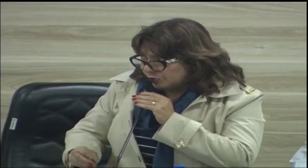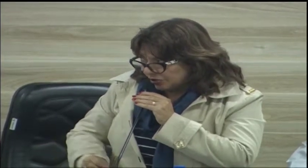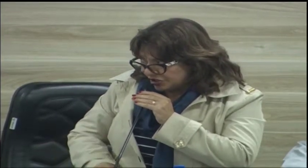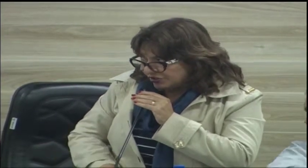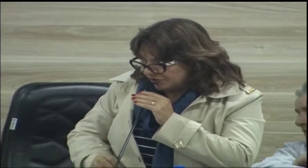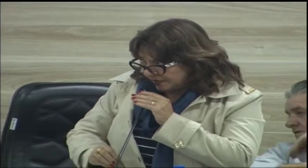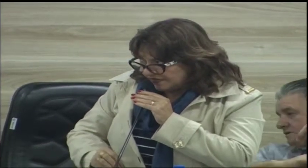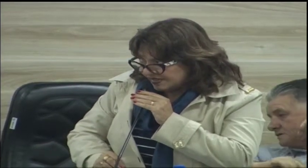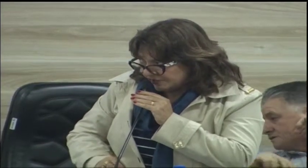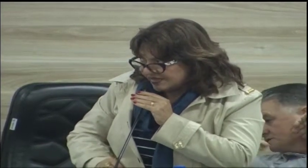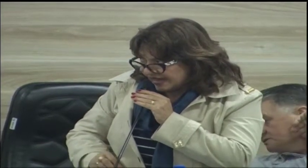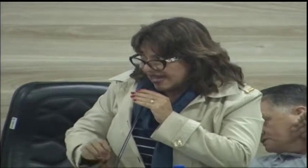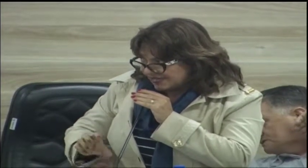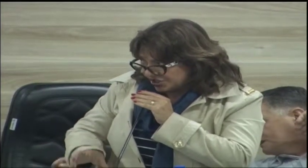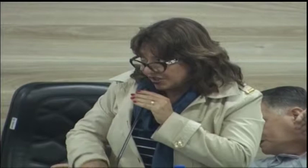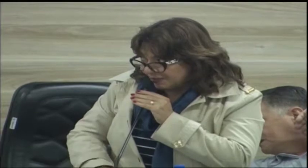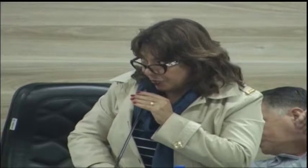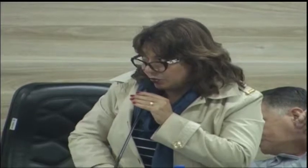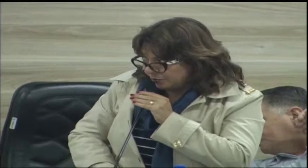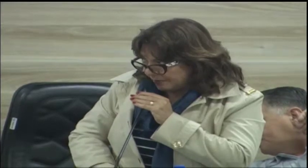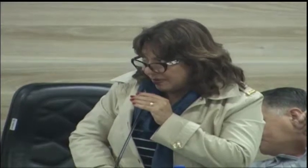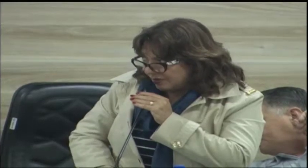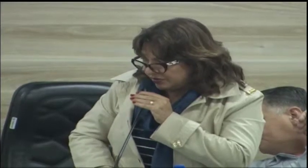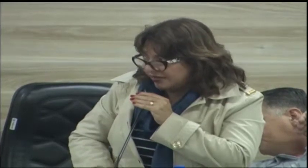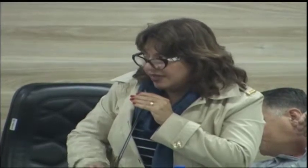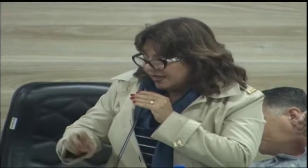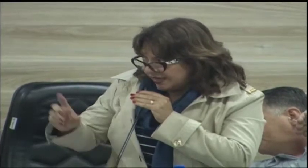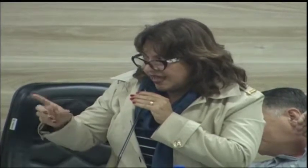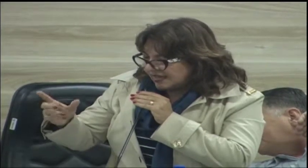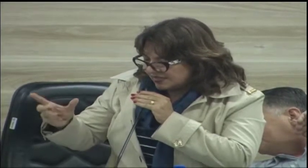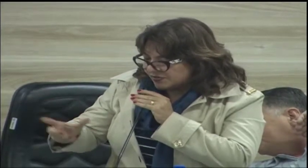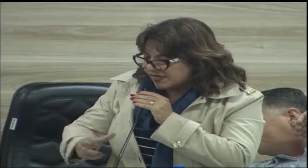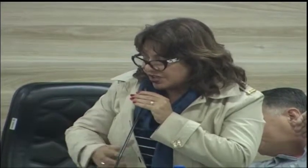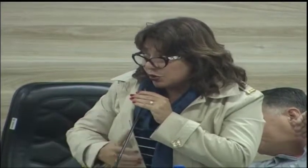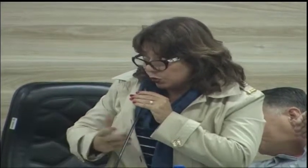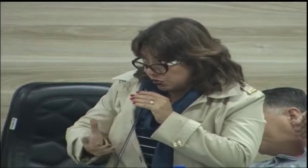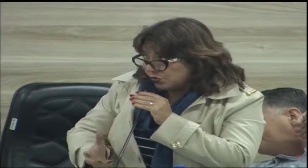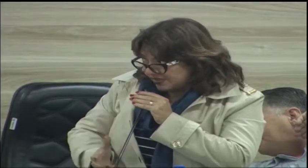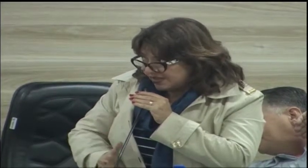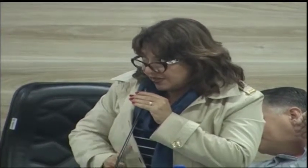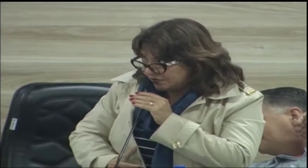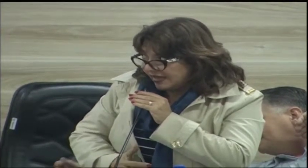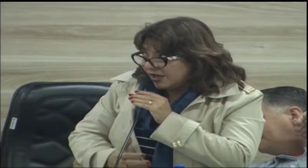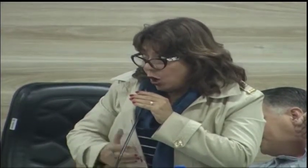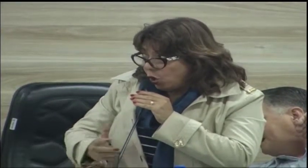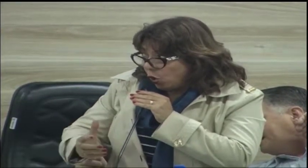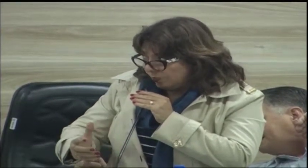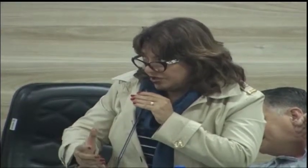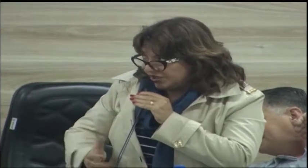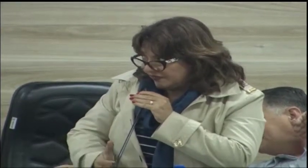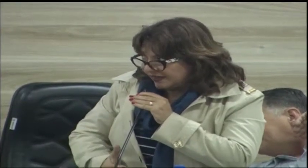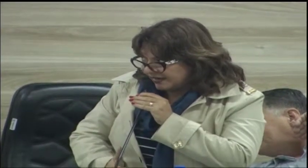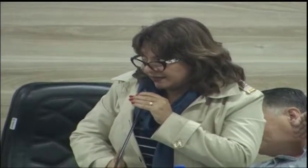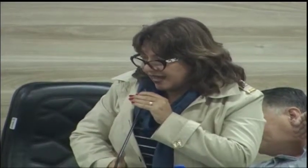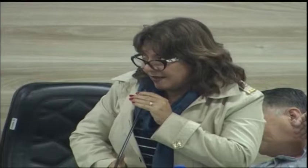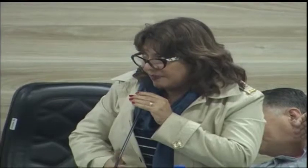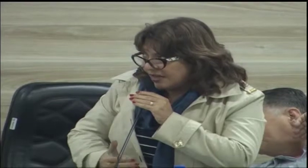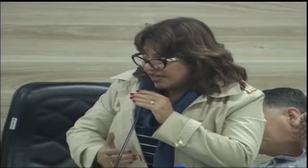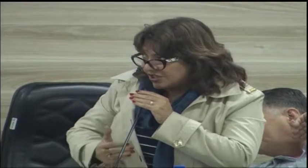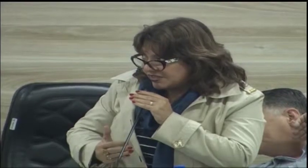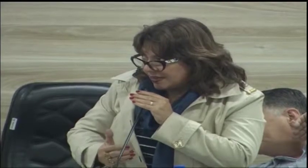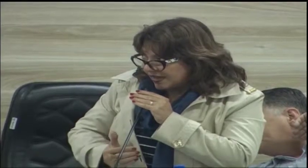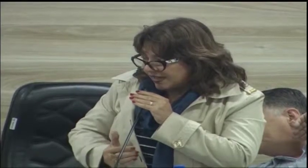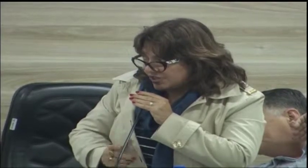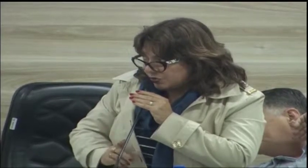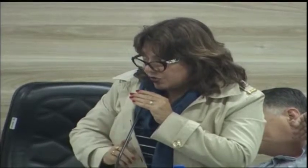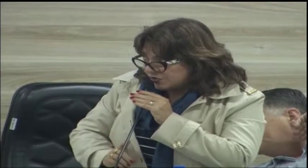Eu tenho um projeto de prevenção nessa casa que já está pronto para pauta em relação a essa questão do suicídio, né? Como a gente vai tratar. A